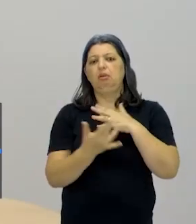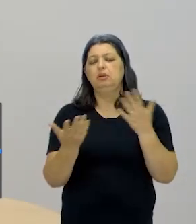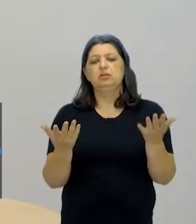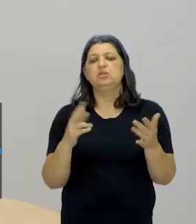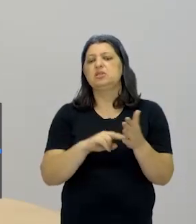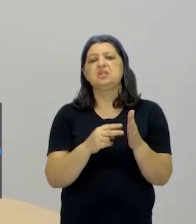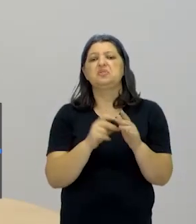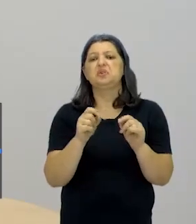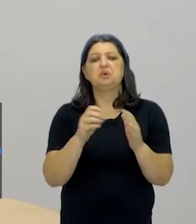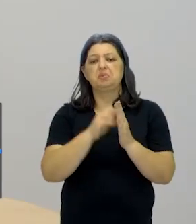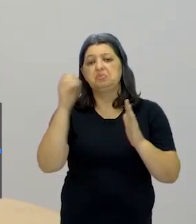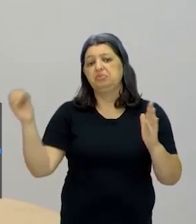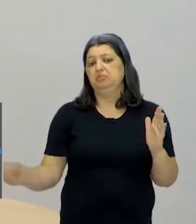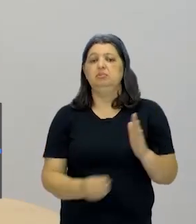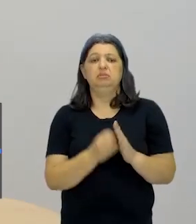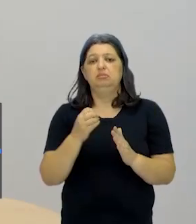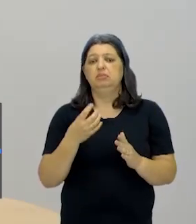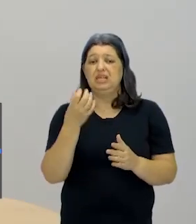Daqui a 5, 6 anos eu não sei.